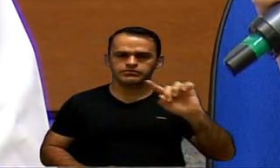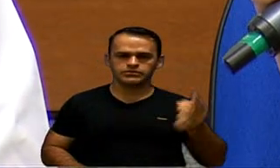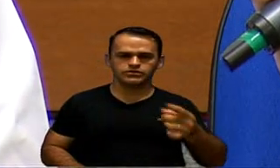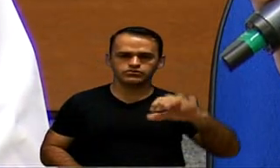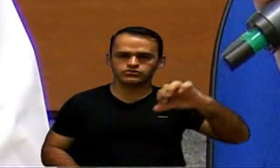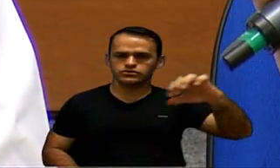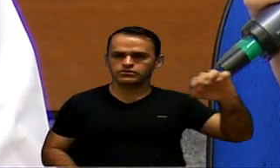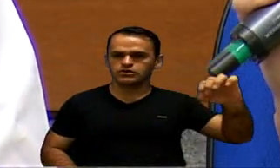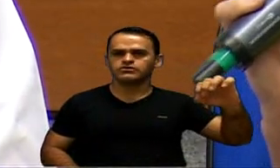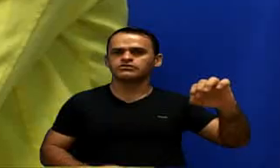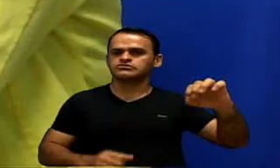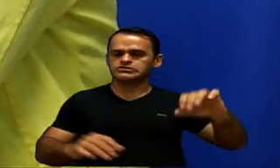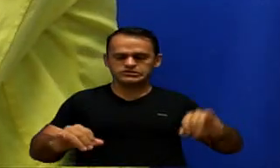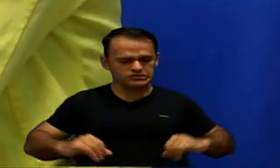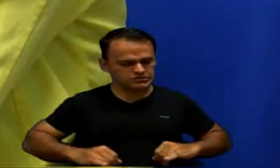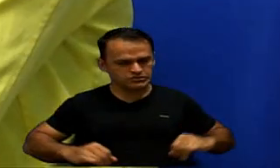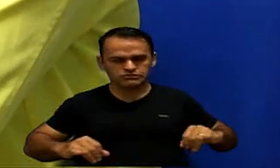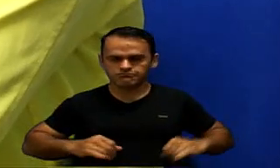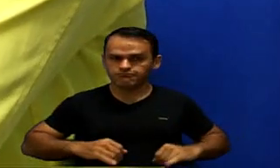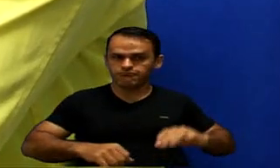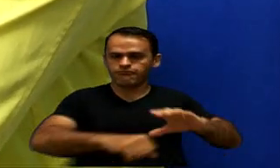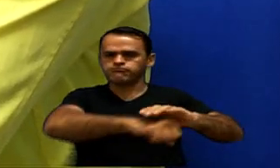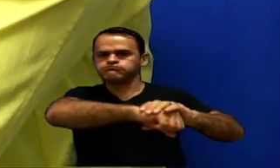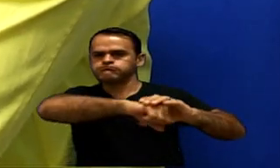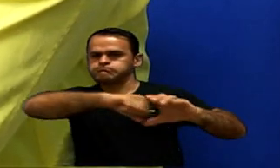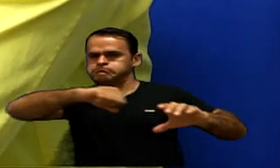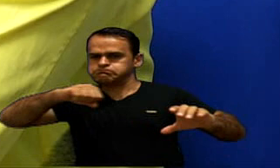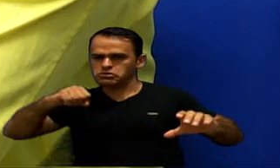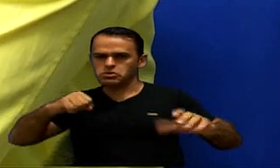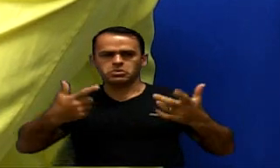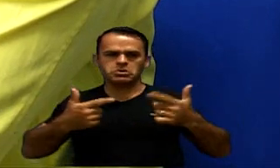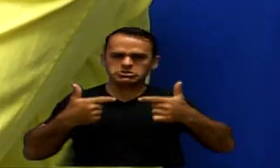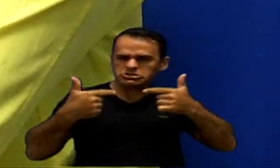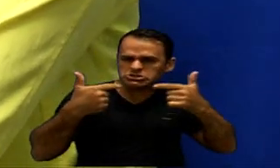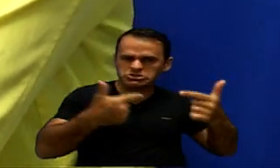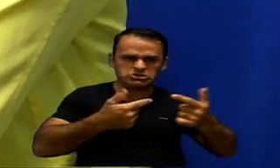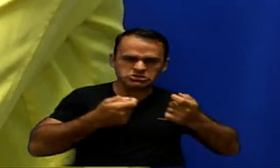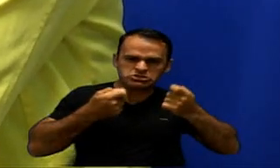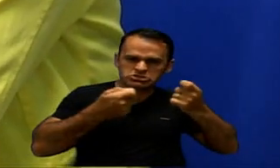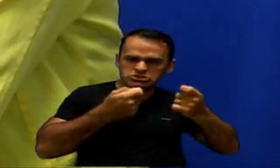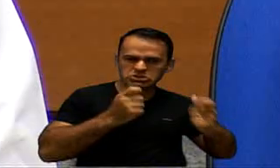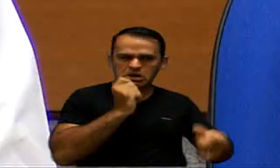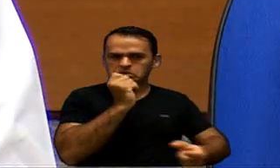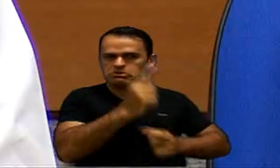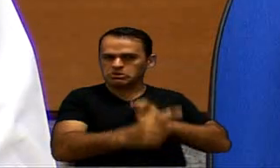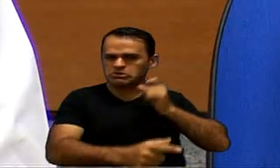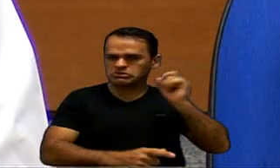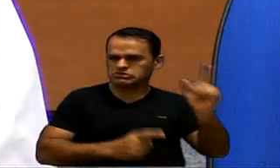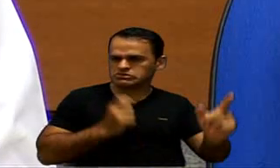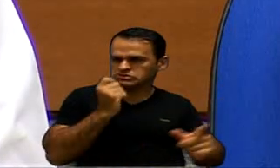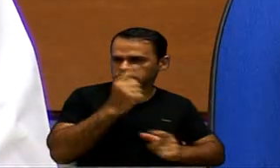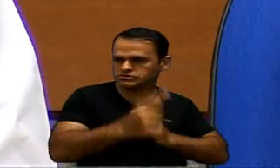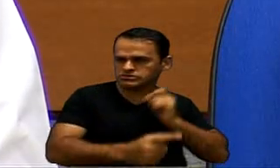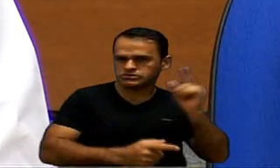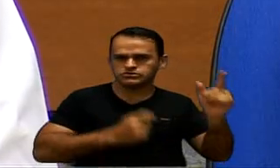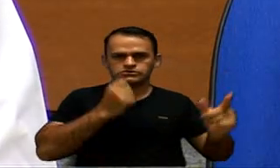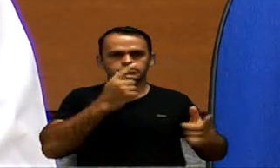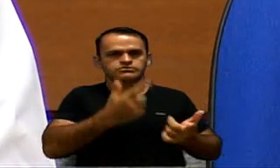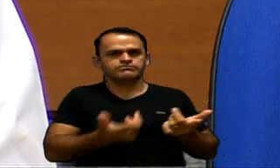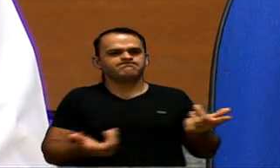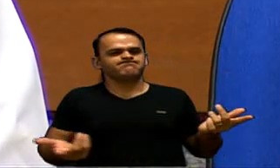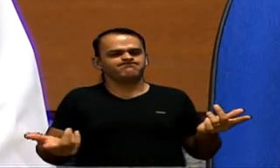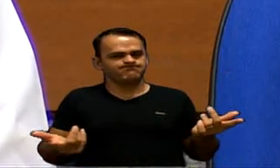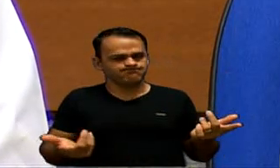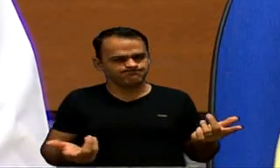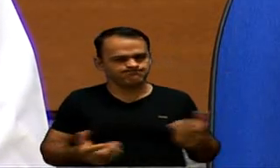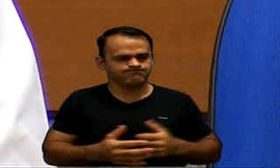33.948 mulheres que já sofreram, que foram agredidas física e verbalmente hoje. Então, é um quadro, né, aí de